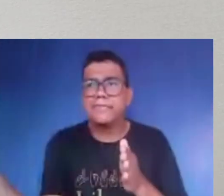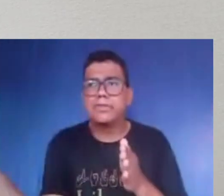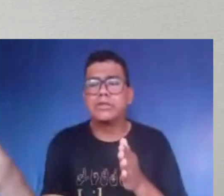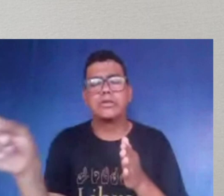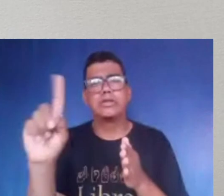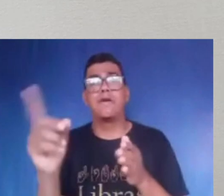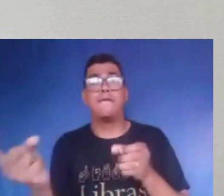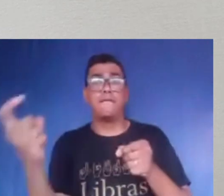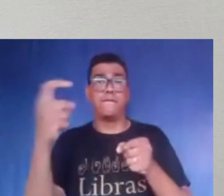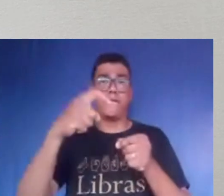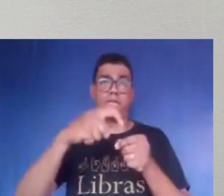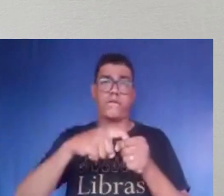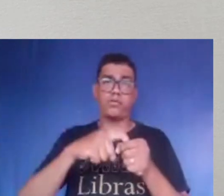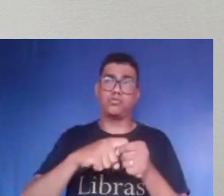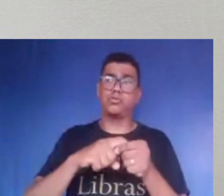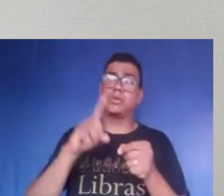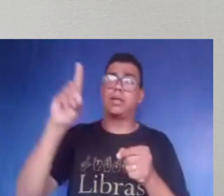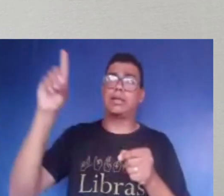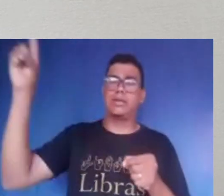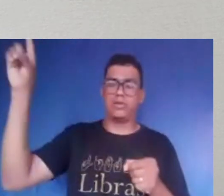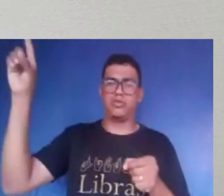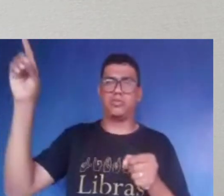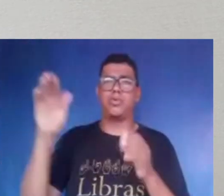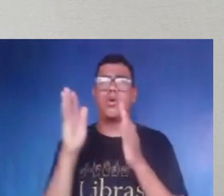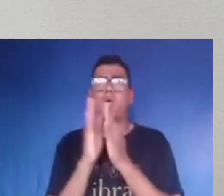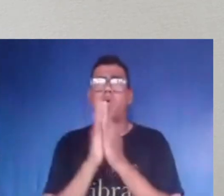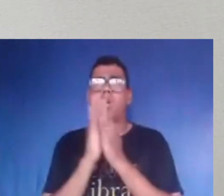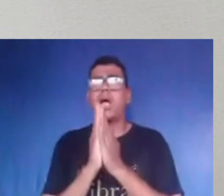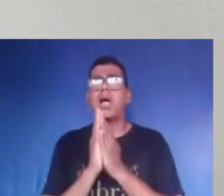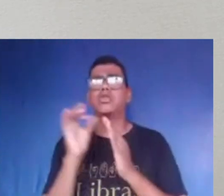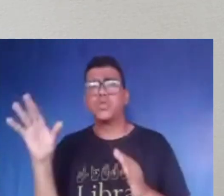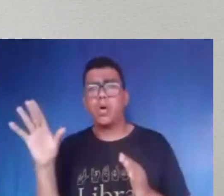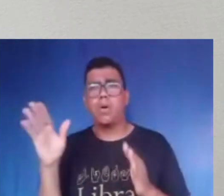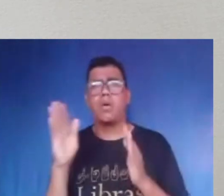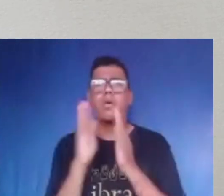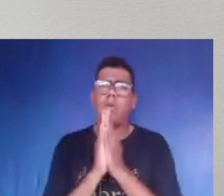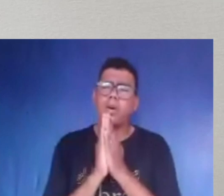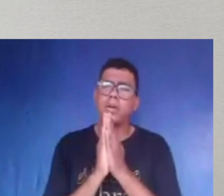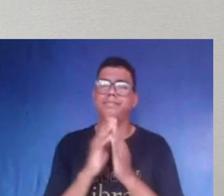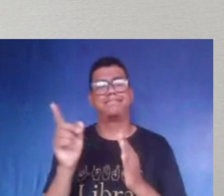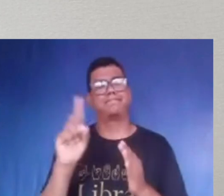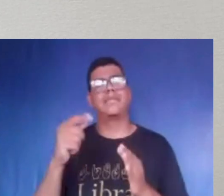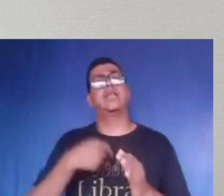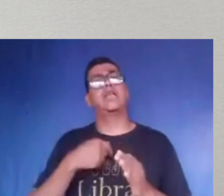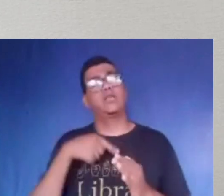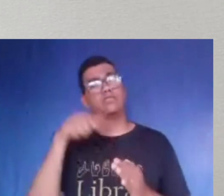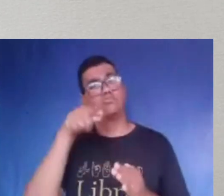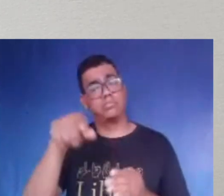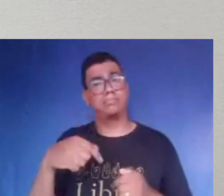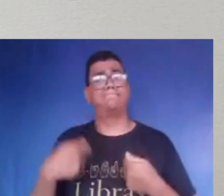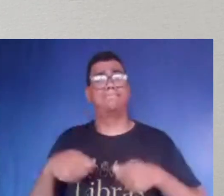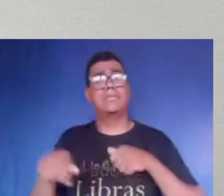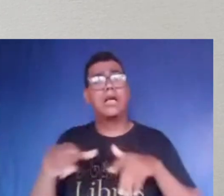palavra oração, ela tem ação incluída nela. E se nesse momento nossos pés não podem ir muito longe, se